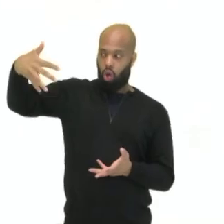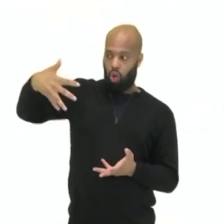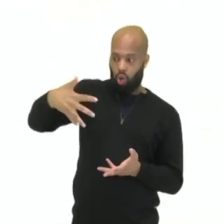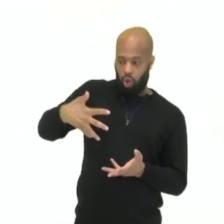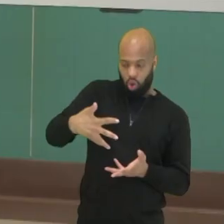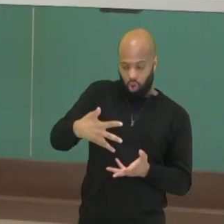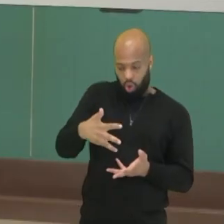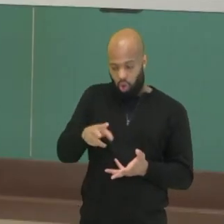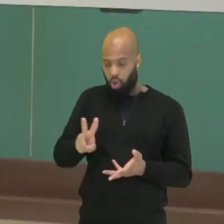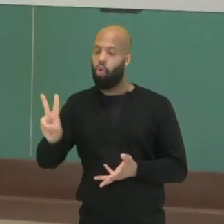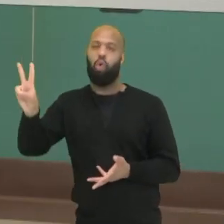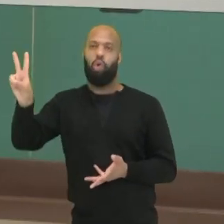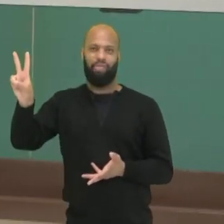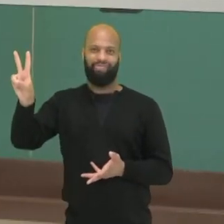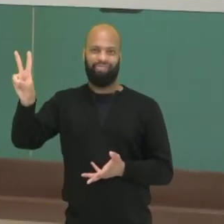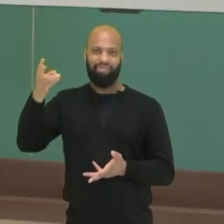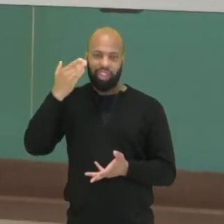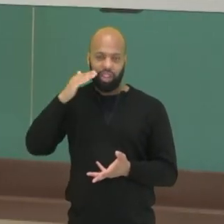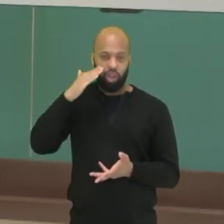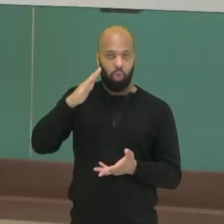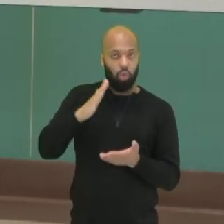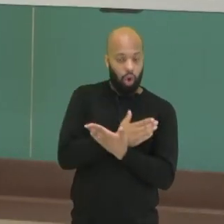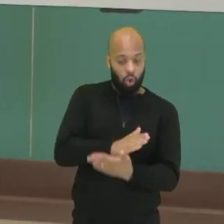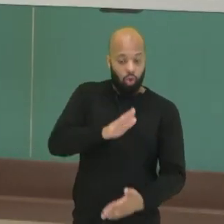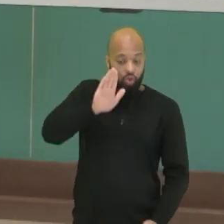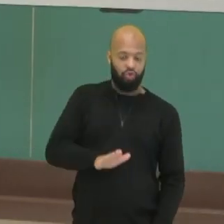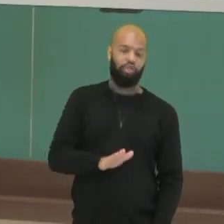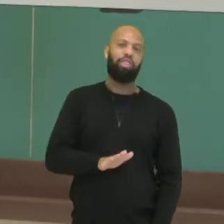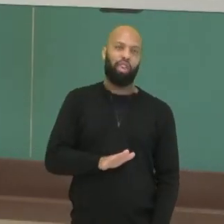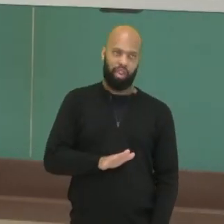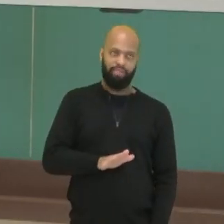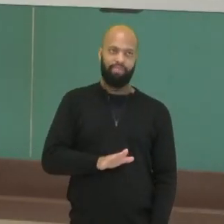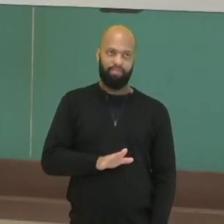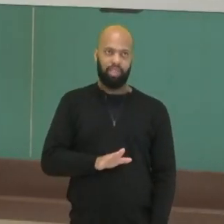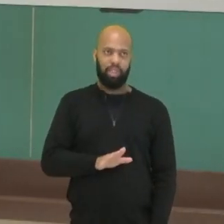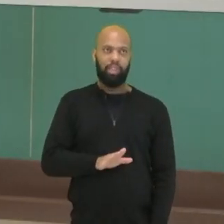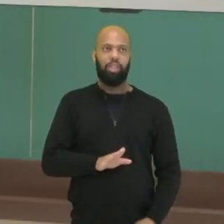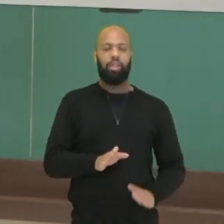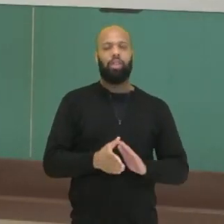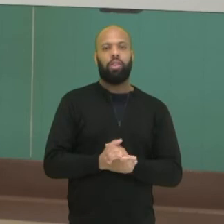totalmente ao espaço. Então, uma parte dele vai ficar retida aqui, né?